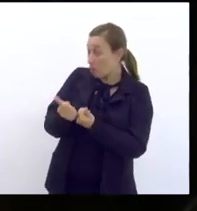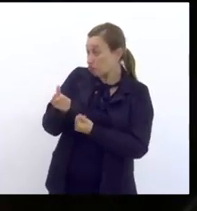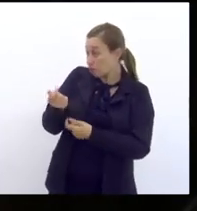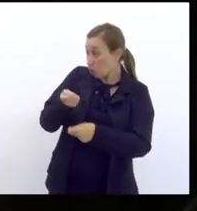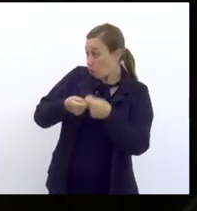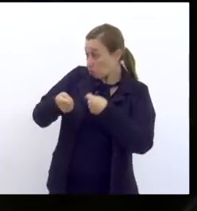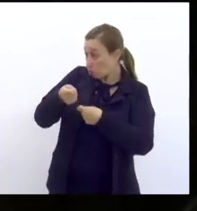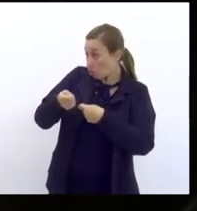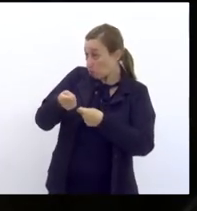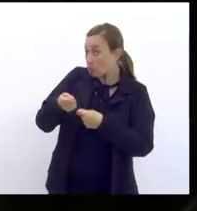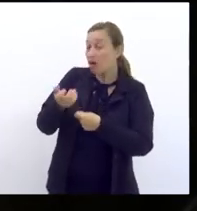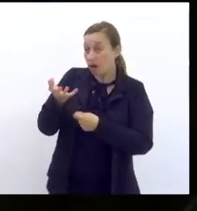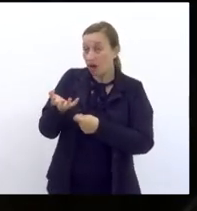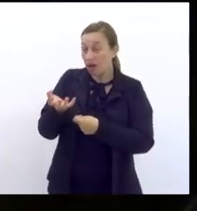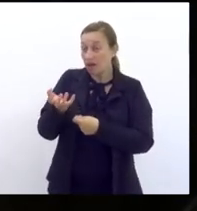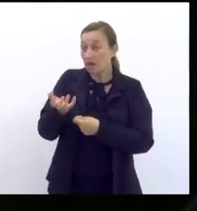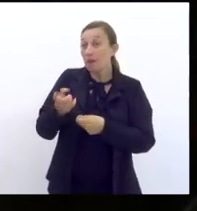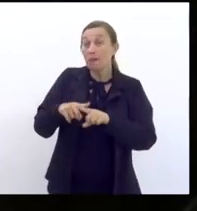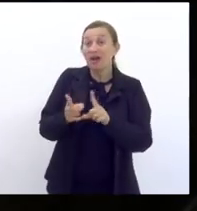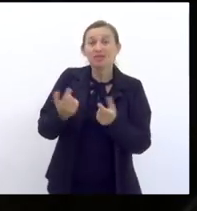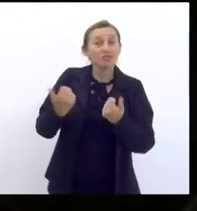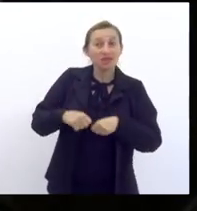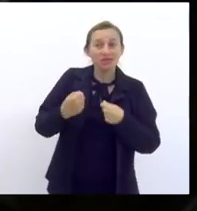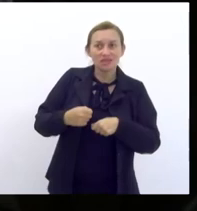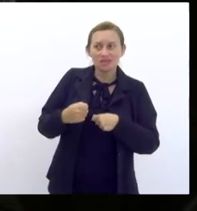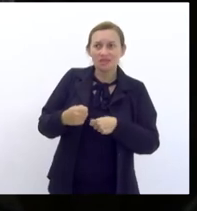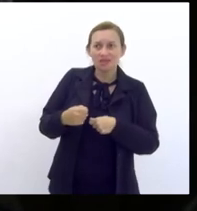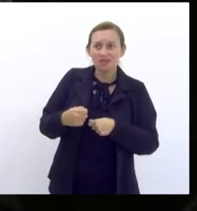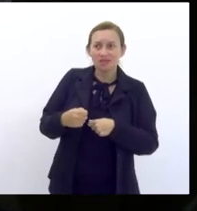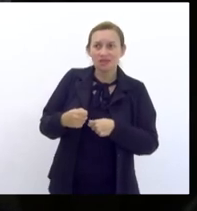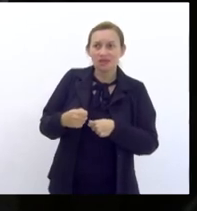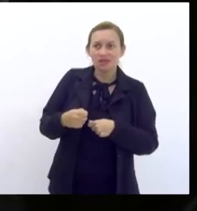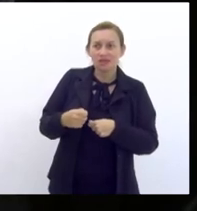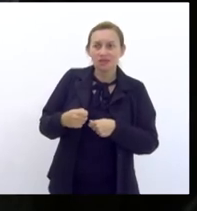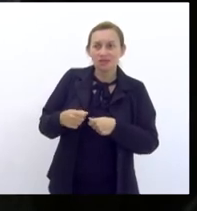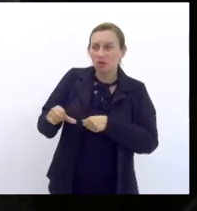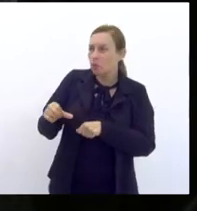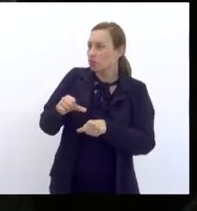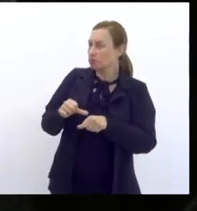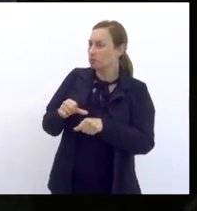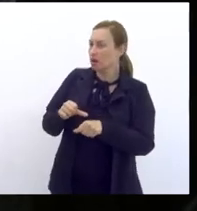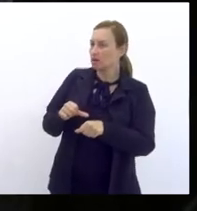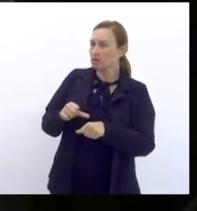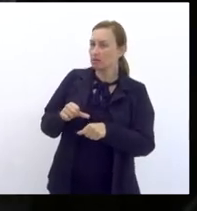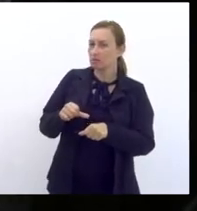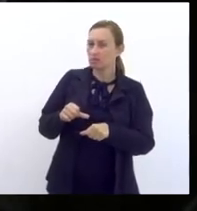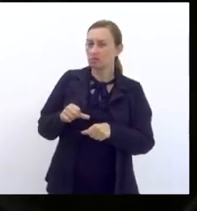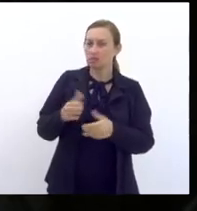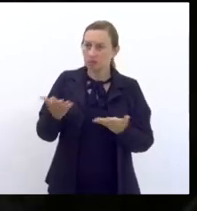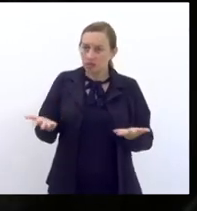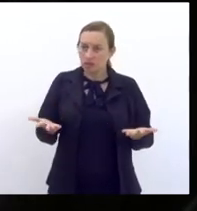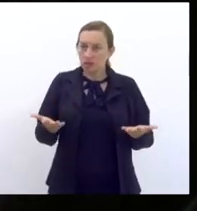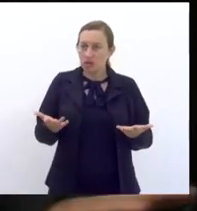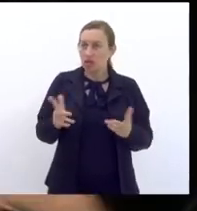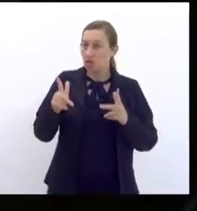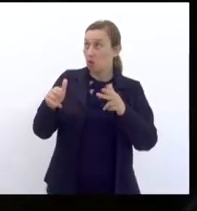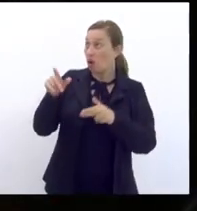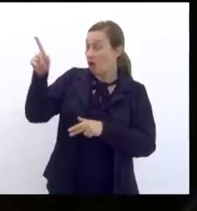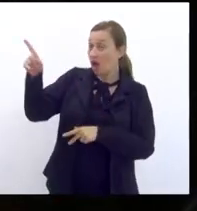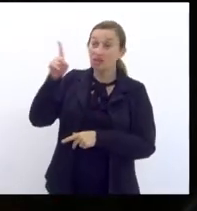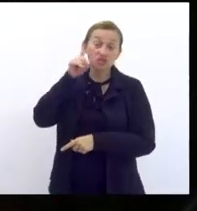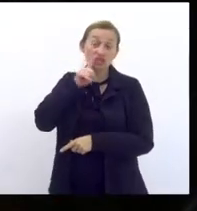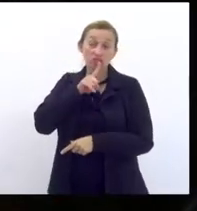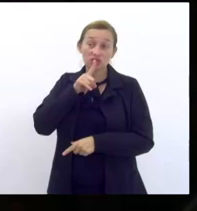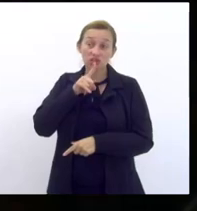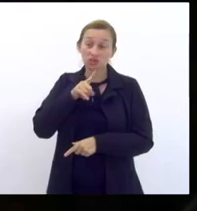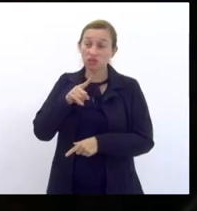que é dar o apoio financeiro Mas ele tem que ter uma contrapartida a gente não tem Mecenas no Brasil que é igual ao Estados Unidos chega uma pessoa da